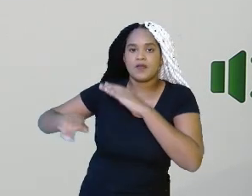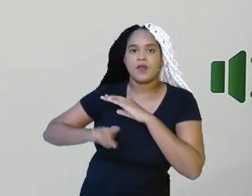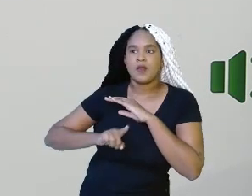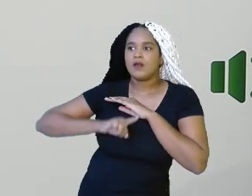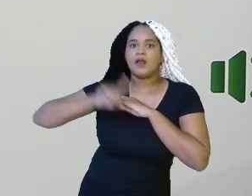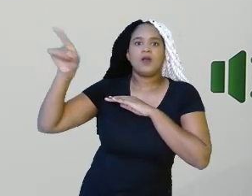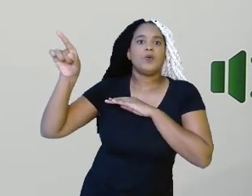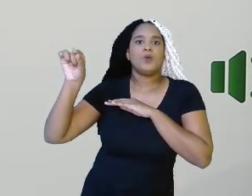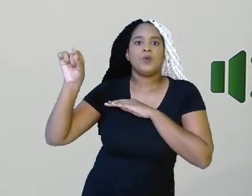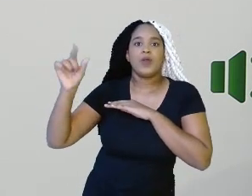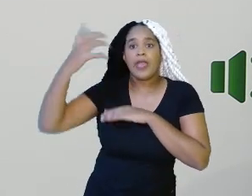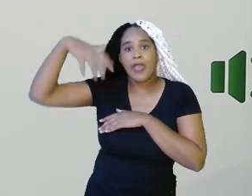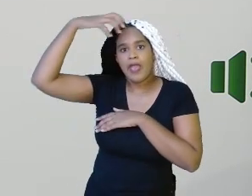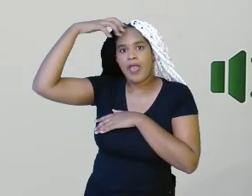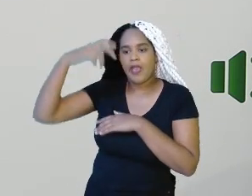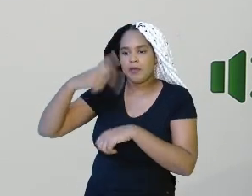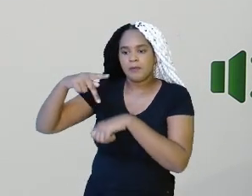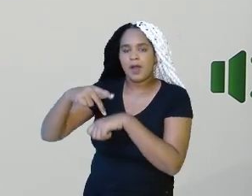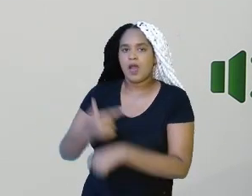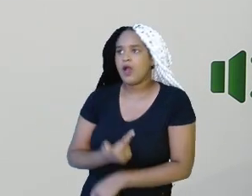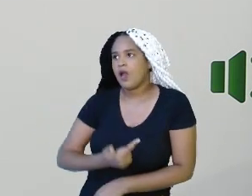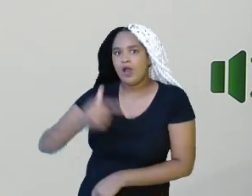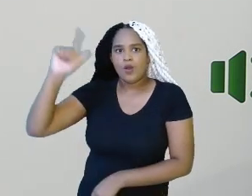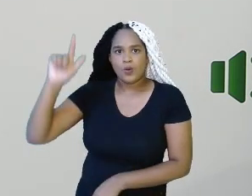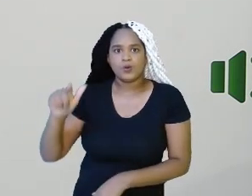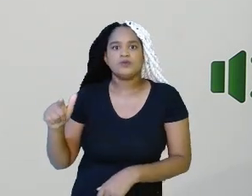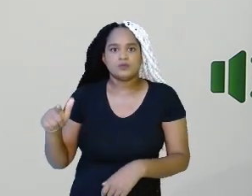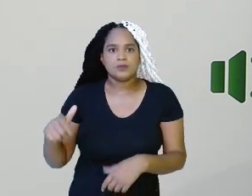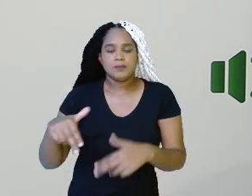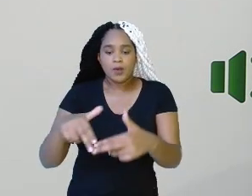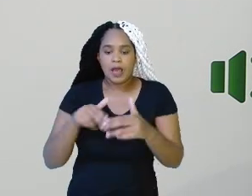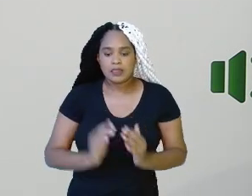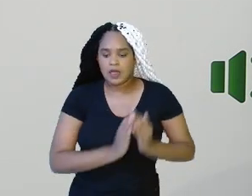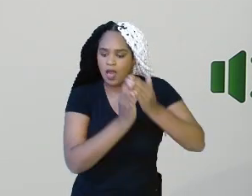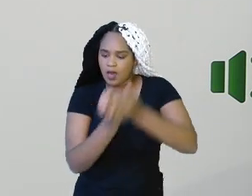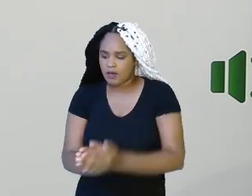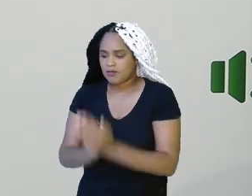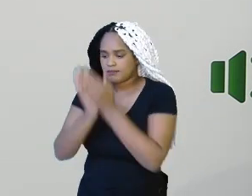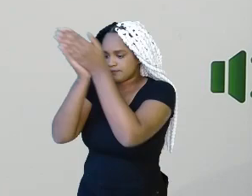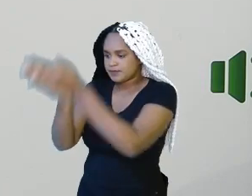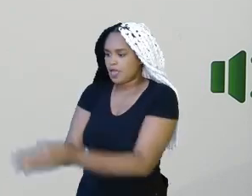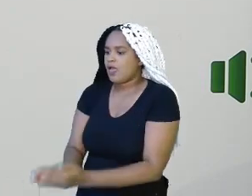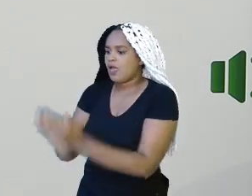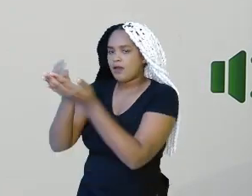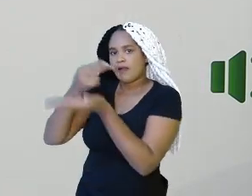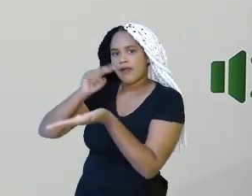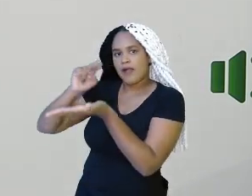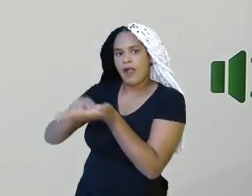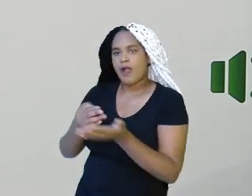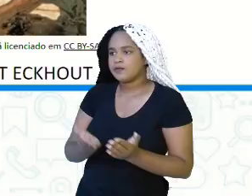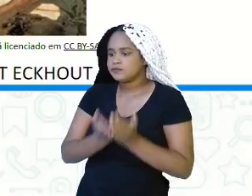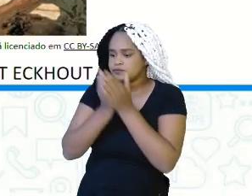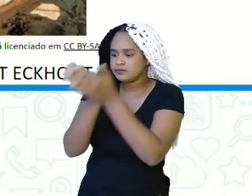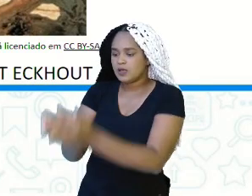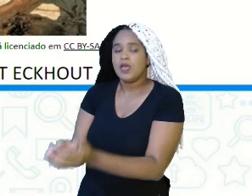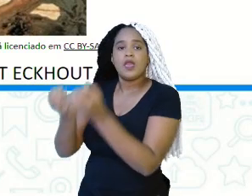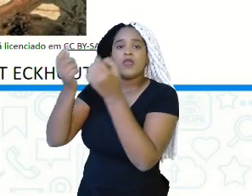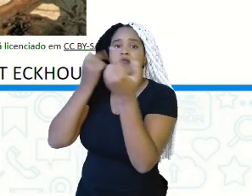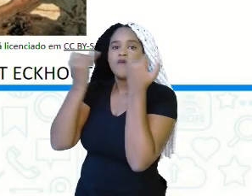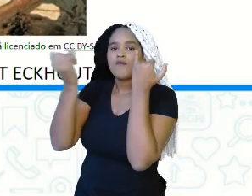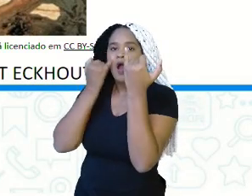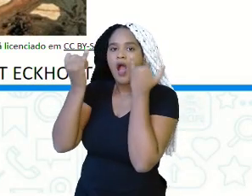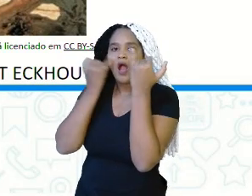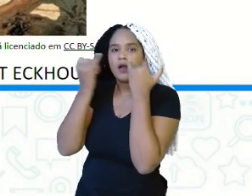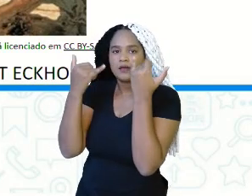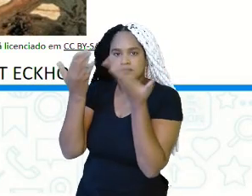outros navios que estavam ali naquela esquadra. Por isso que vinham tantos navios juntos assim, né? E aí a gente continua aqui, ó. Graças a